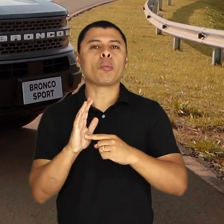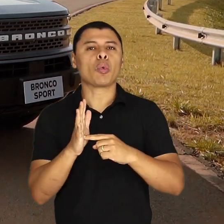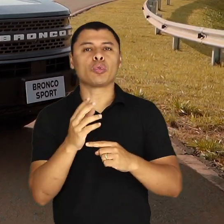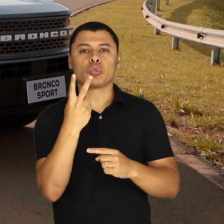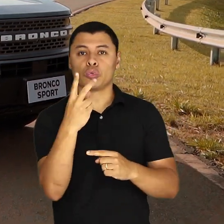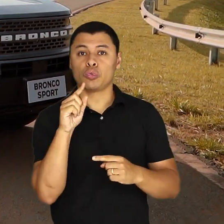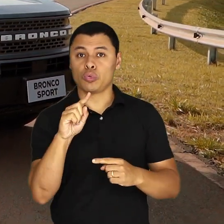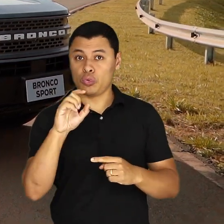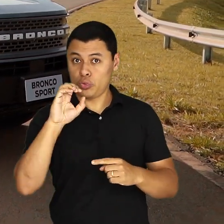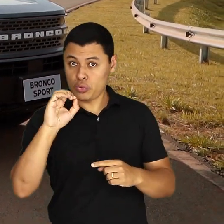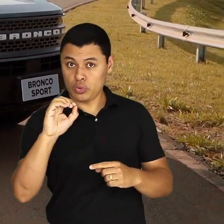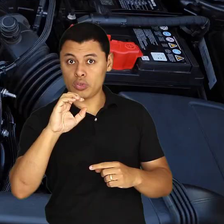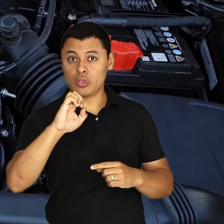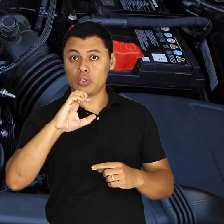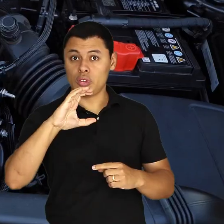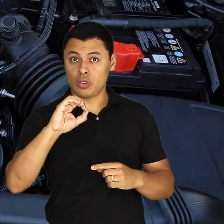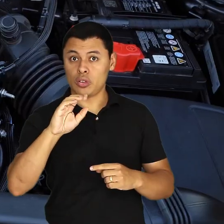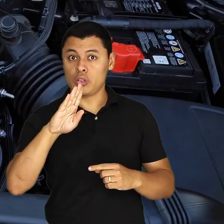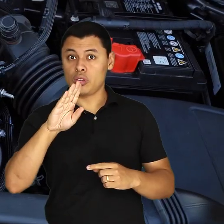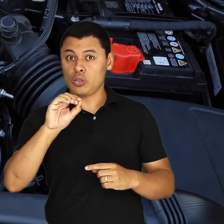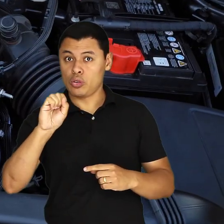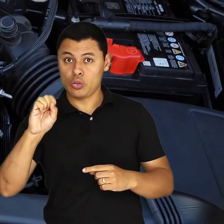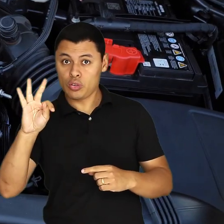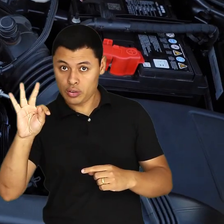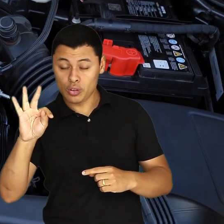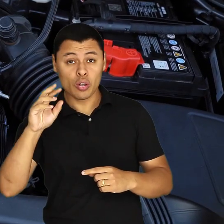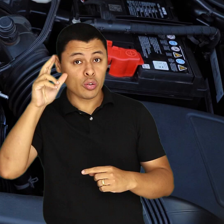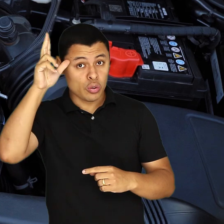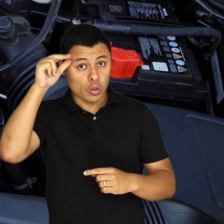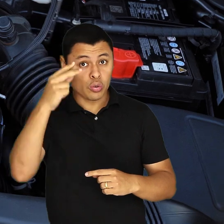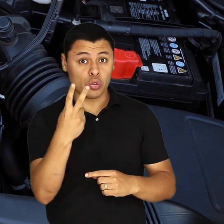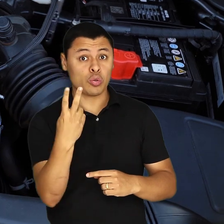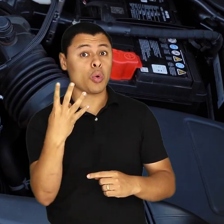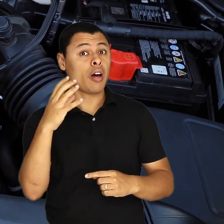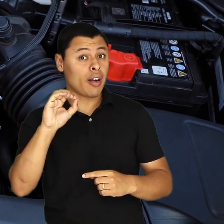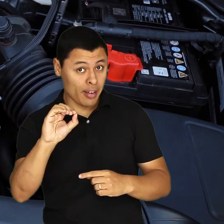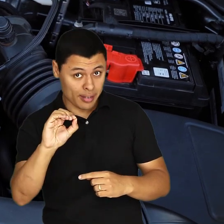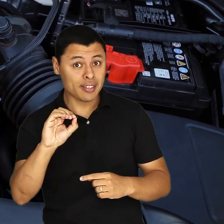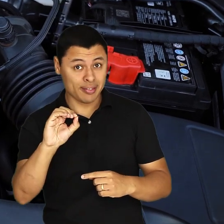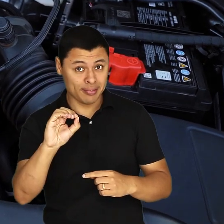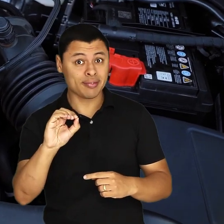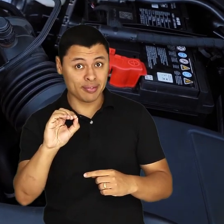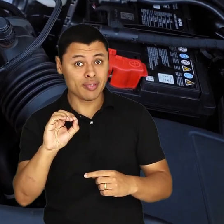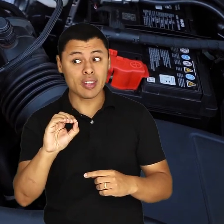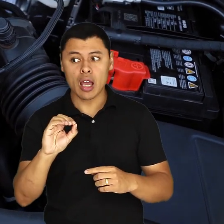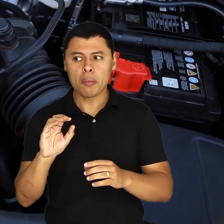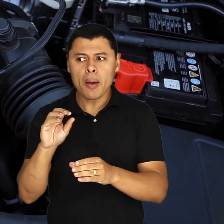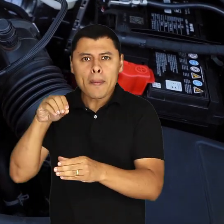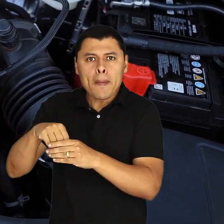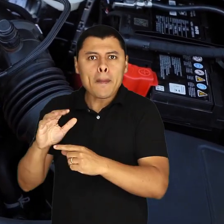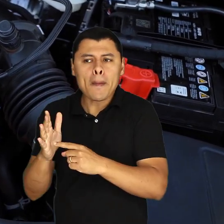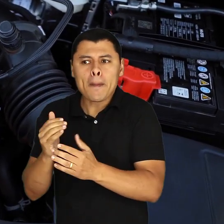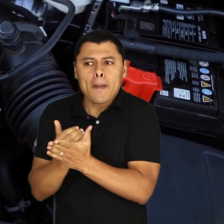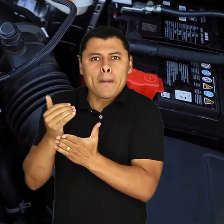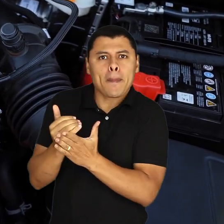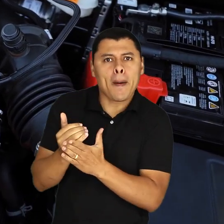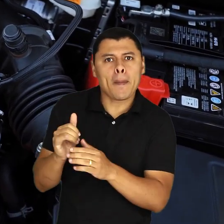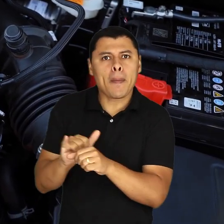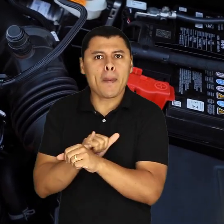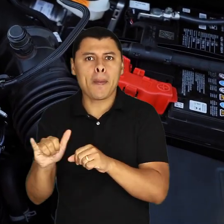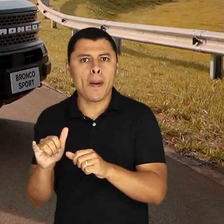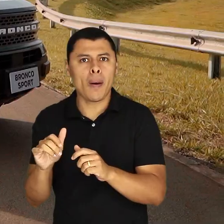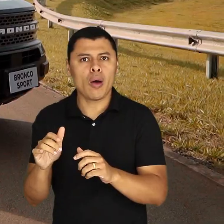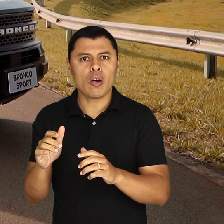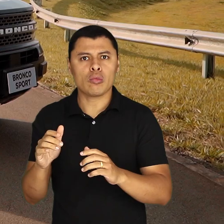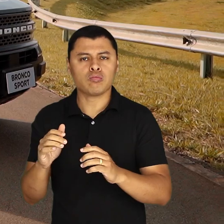A gente tem um motor 2.0 EcoBoost, 240 cavalos, muito conhecido aí pelo público do Fusion, só que aqui com algumas evoluções